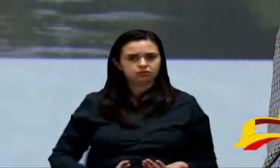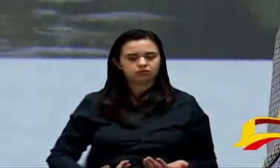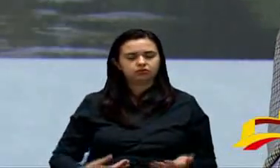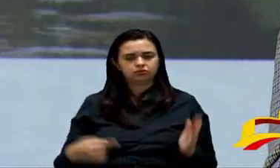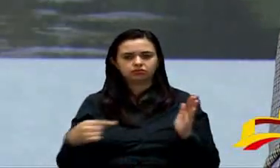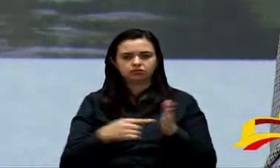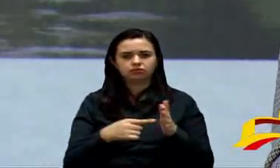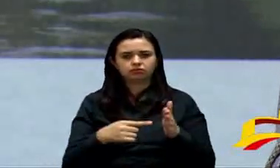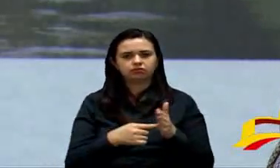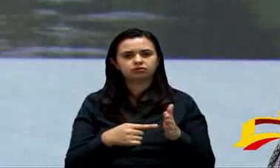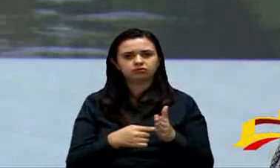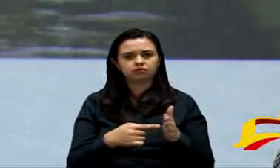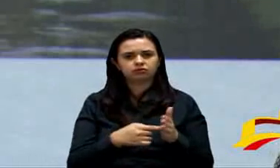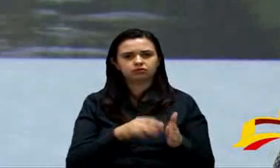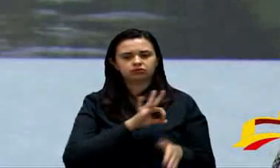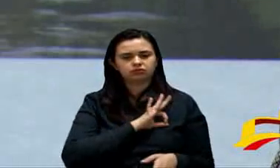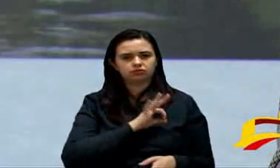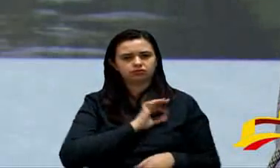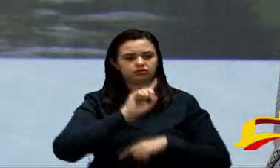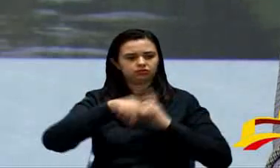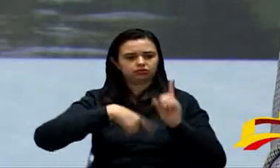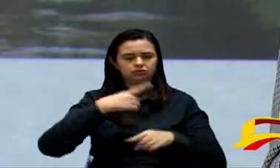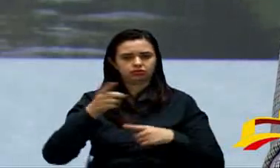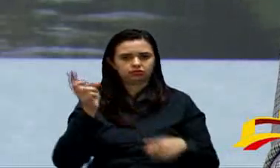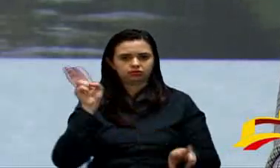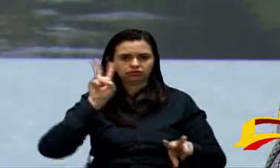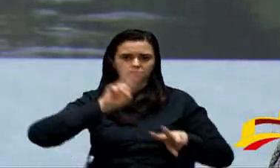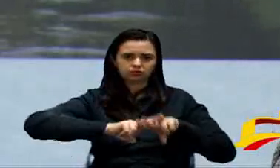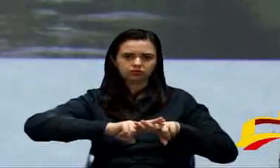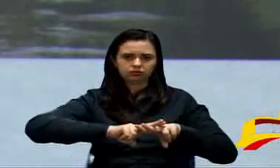que culminou com a prisão dos empresários.